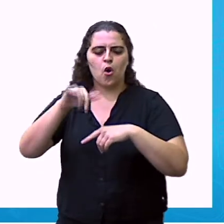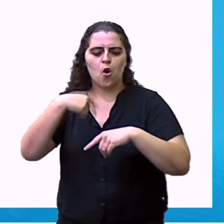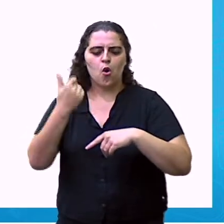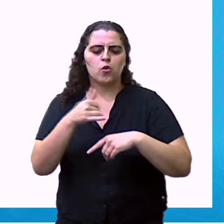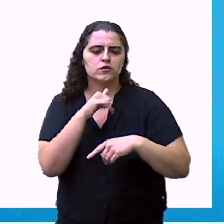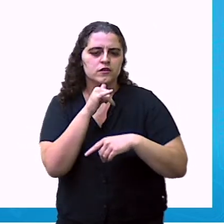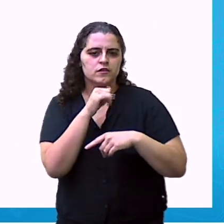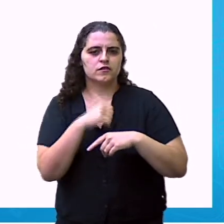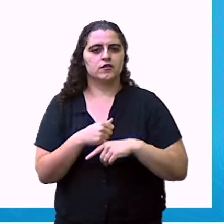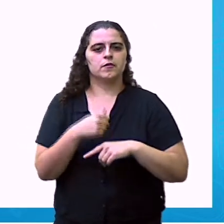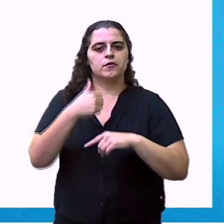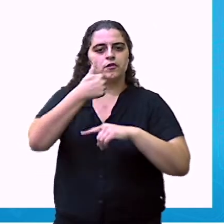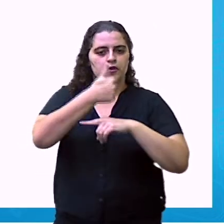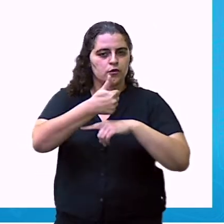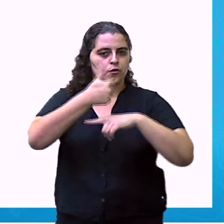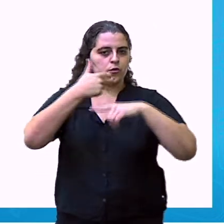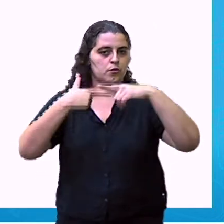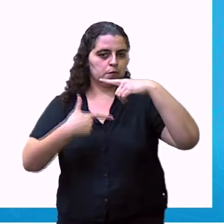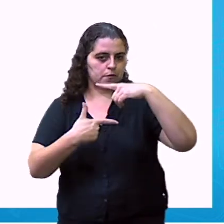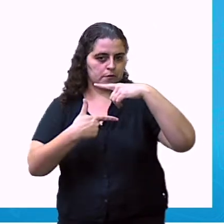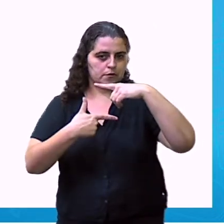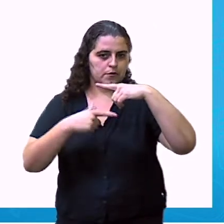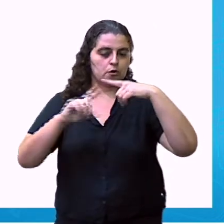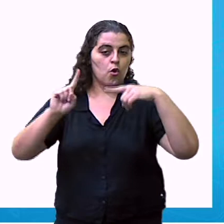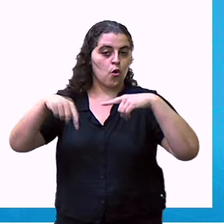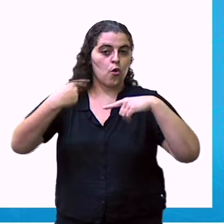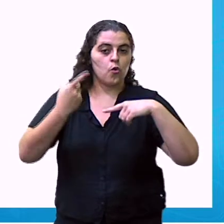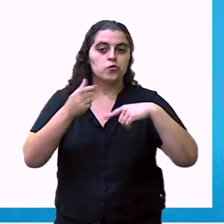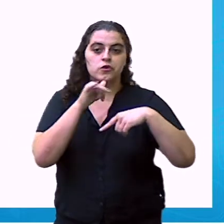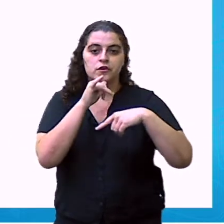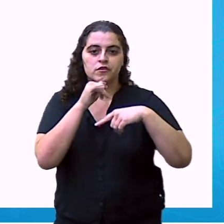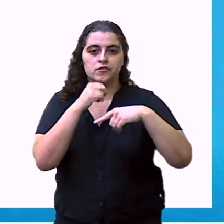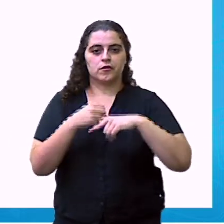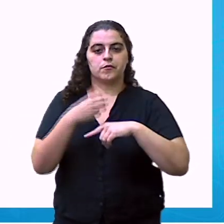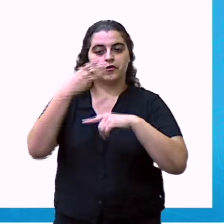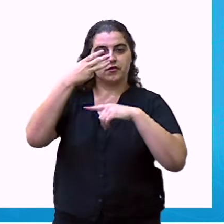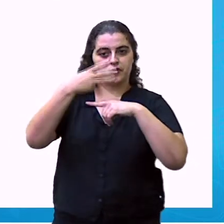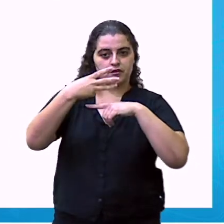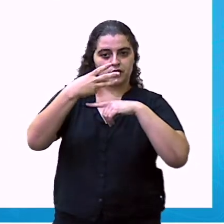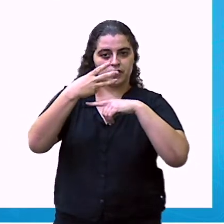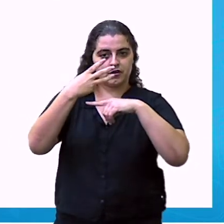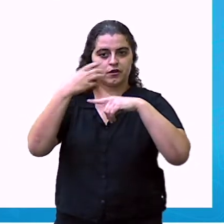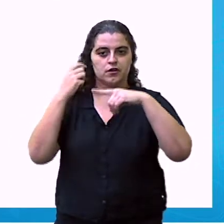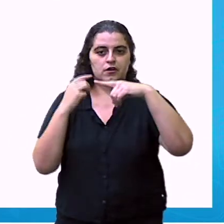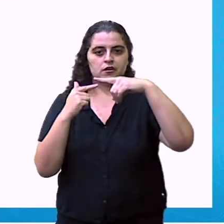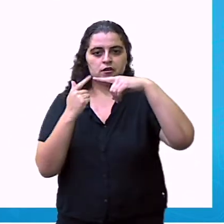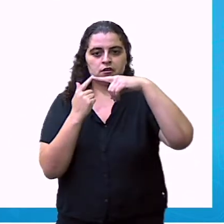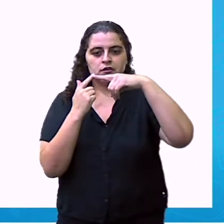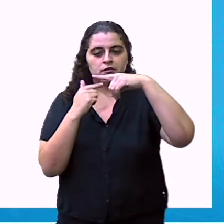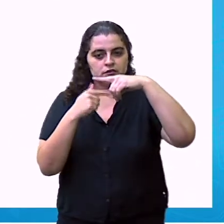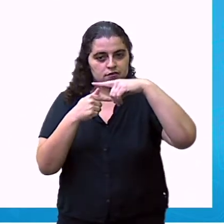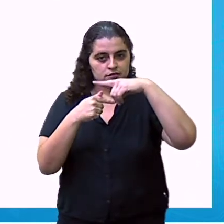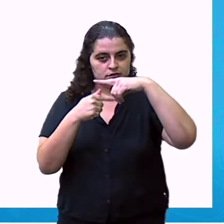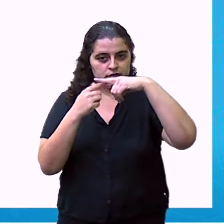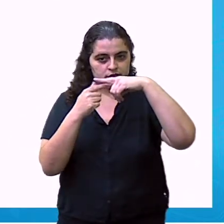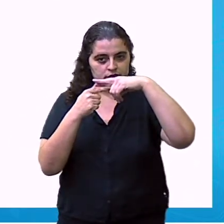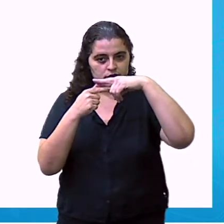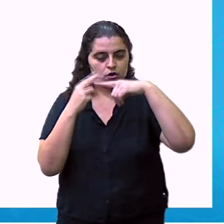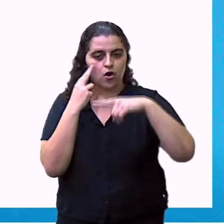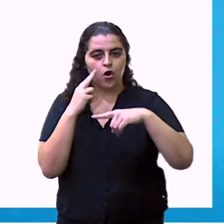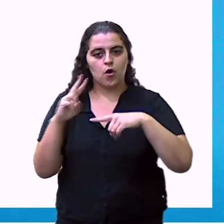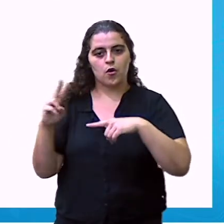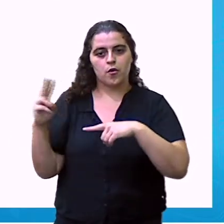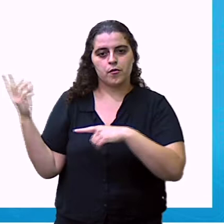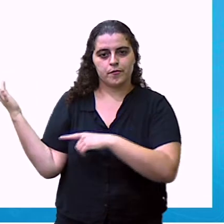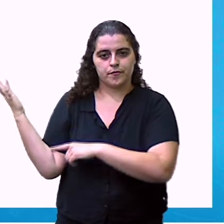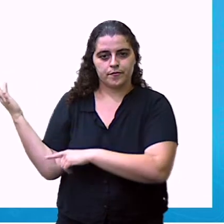metade, eu tenho 3/7, ou seja, Todos os numeradores, eles são menor